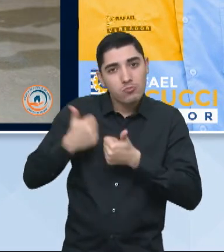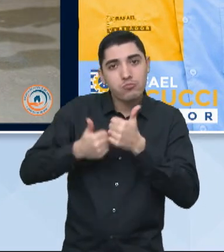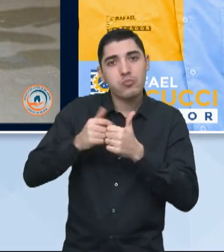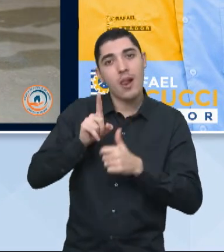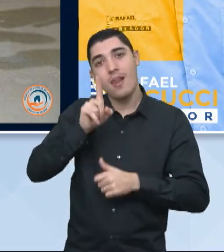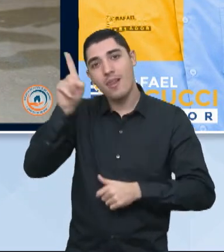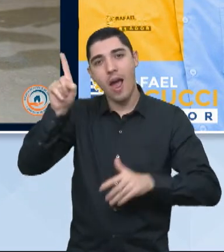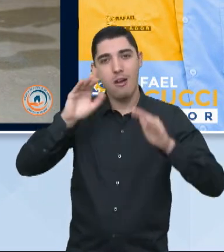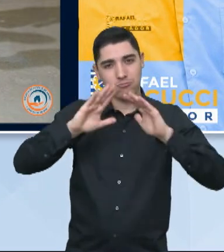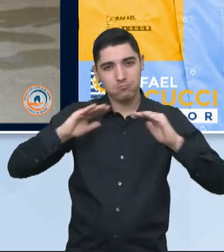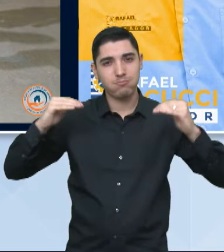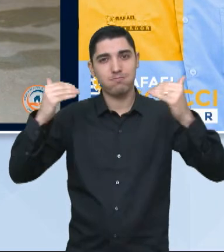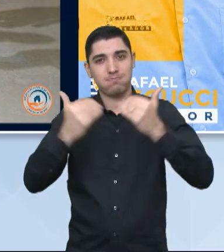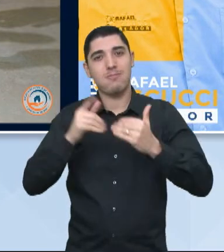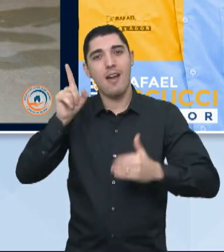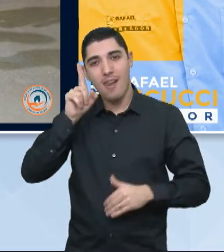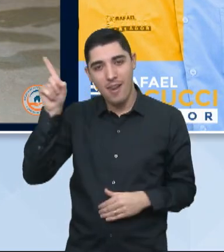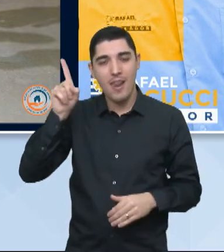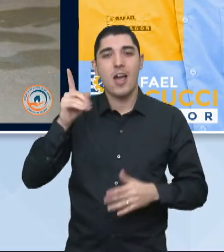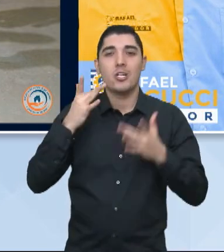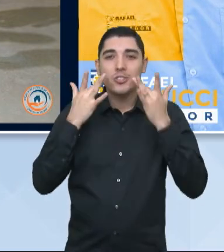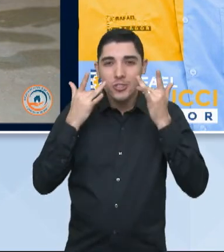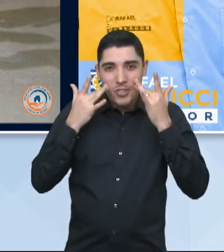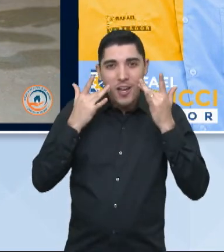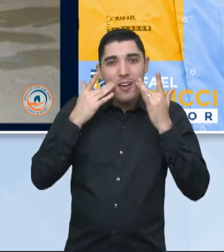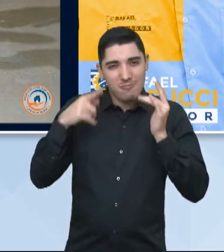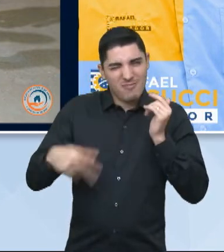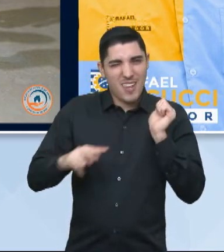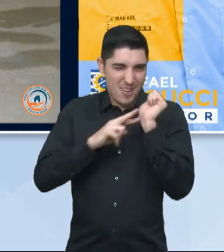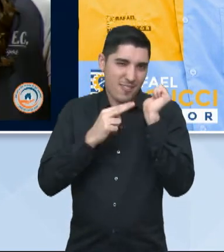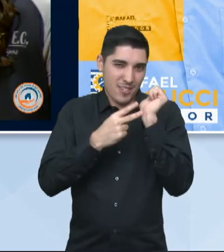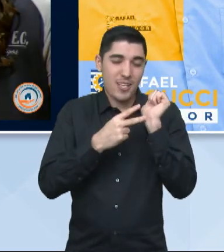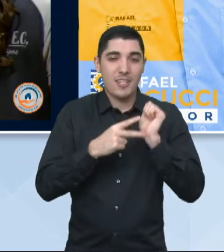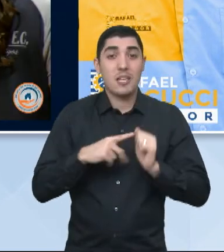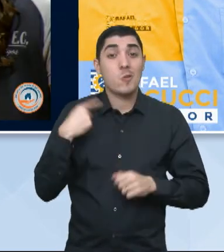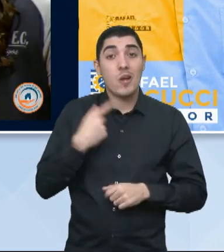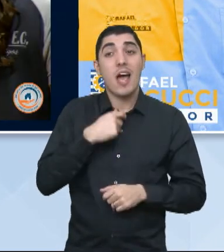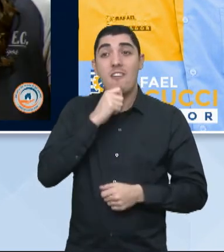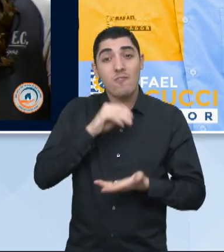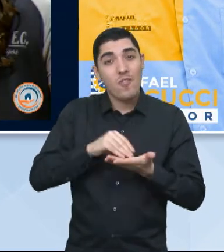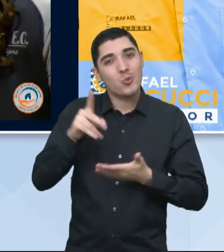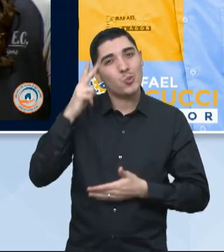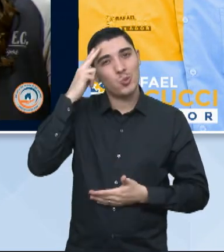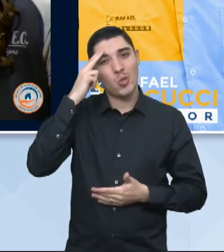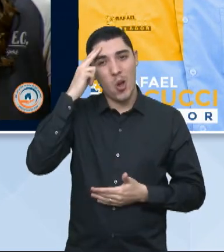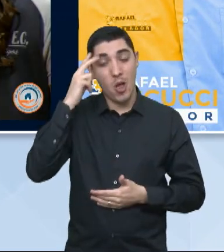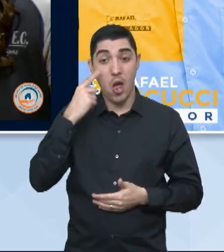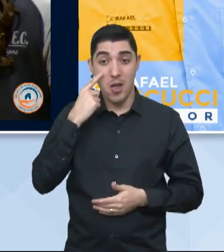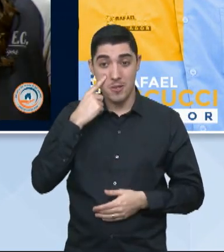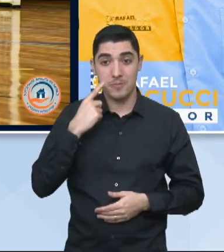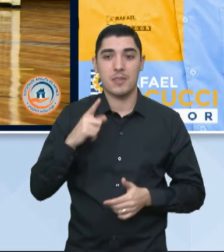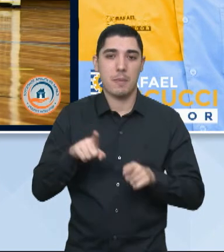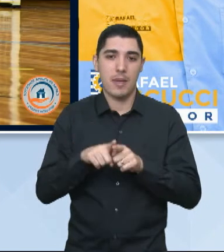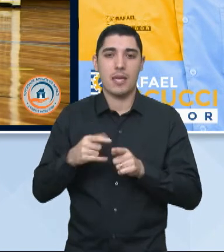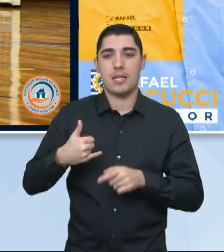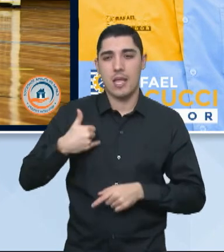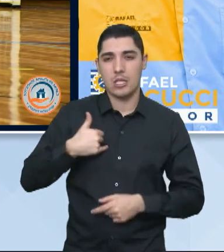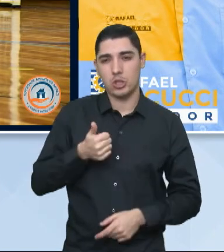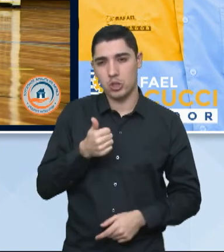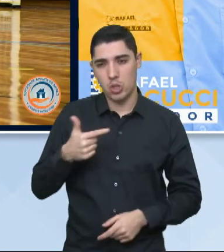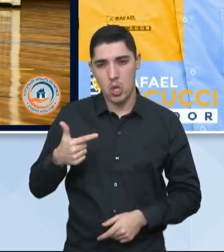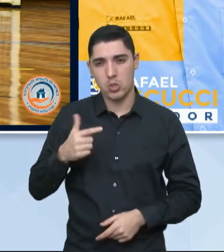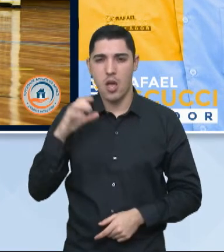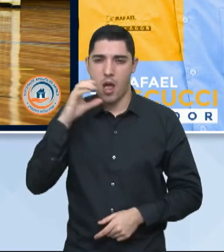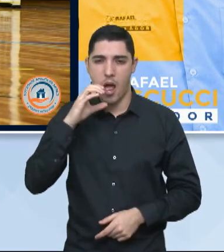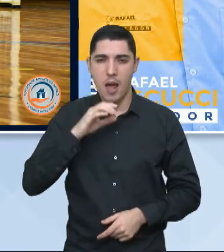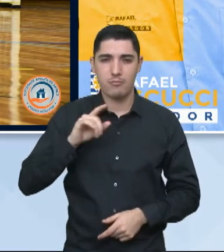molecada realizou o sonho ontem, um sonho que muitos de nós não realizamos ainda. Né, tem aí a turminha do Sub-12 também, passar